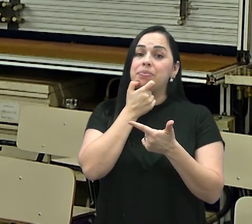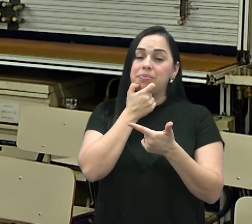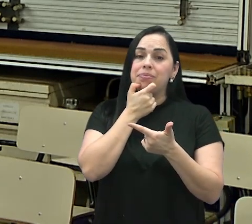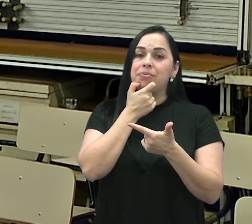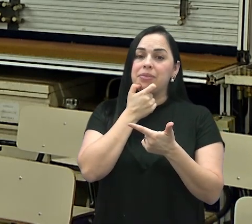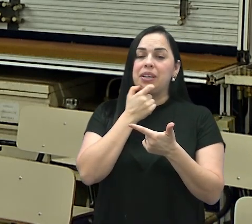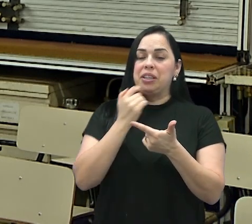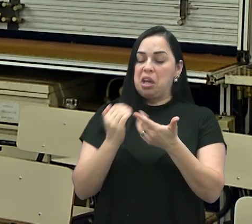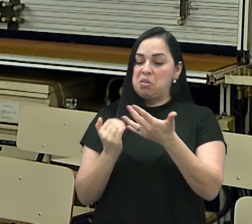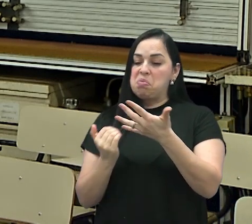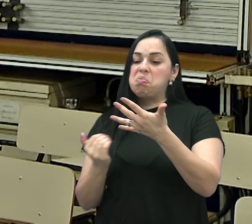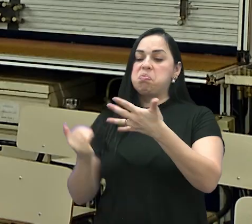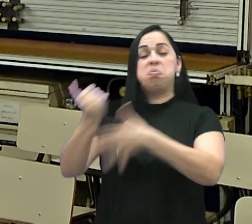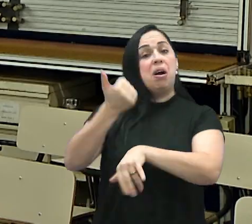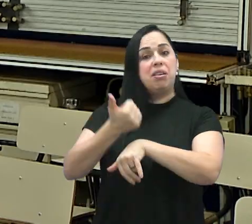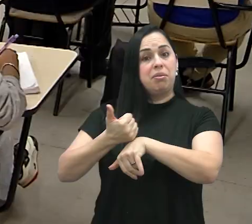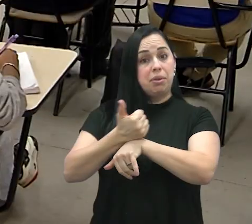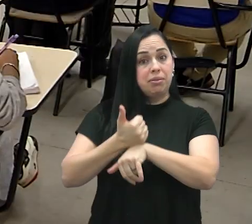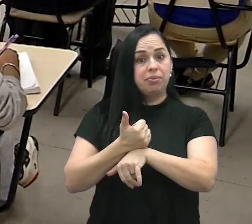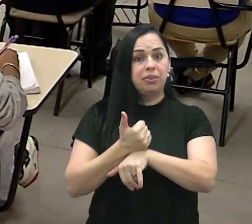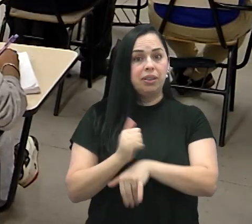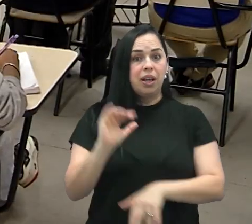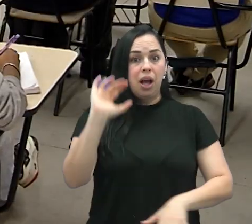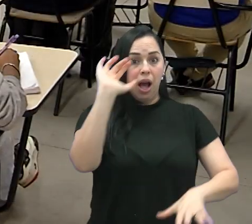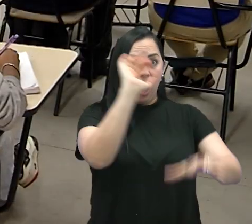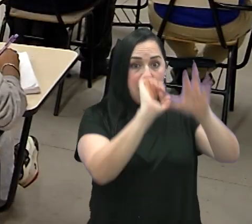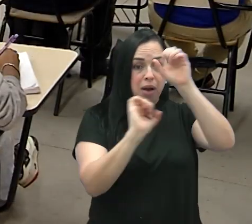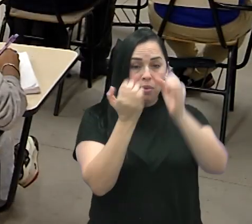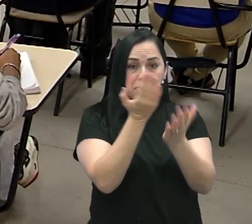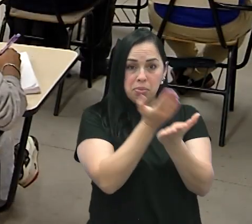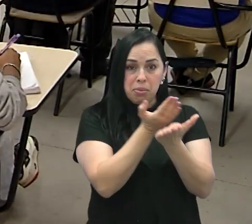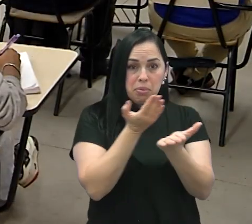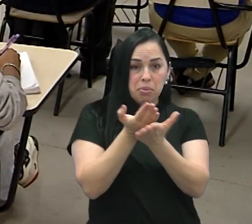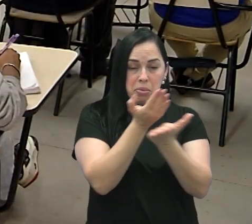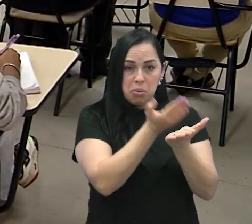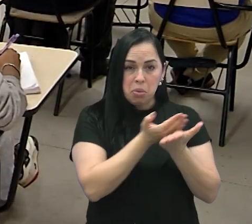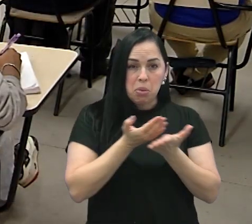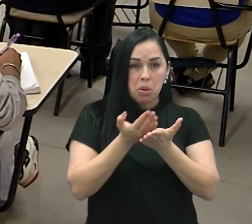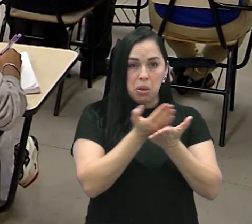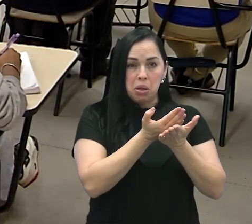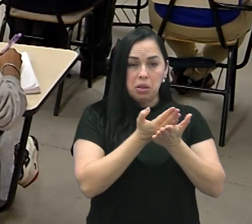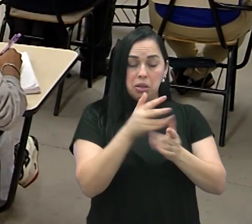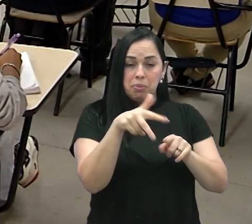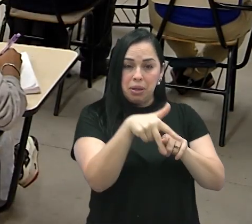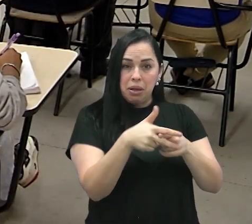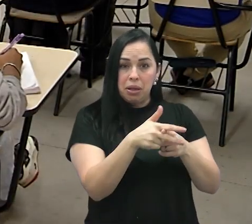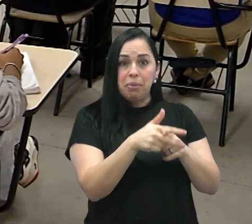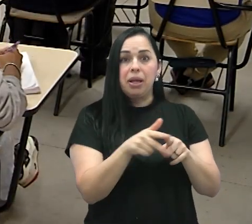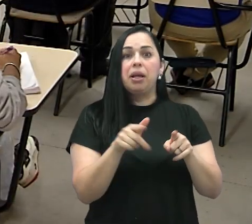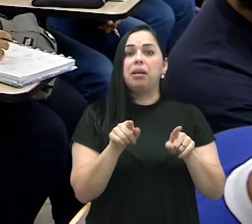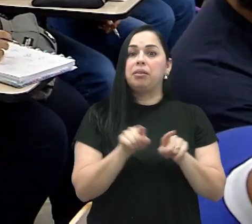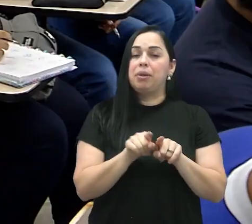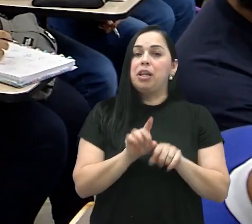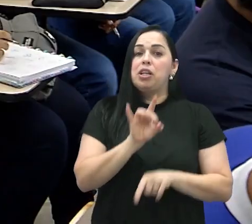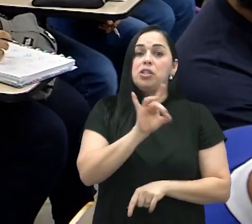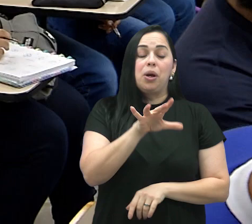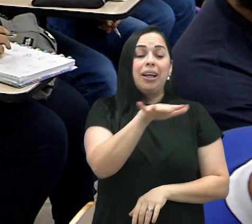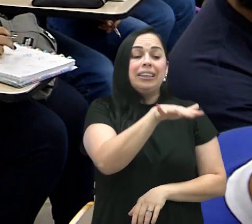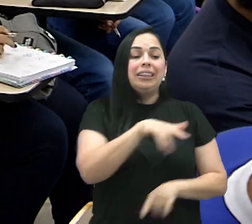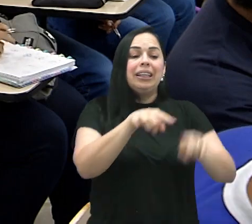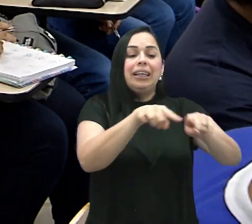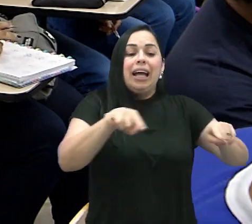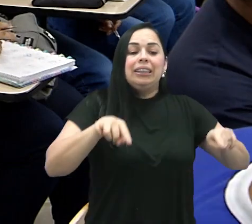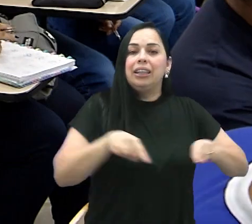chegar até o mais alto possível. Mas o aprendizado dos alunos de mecânica e outros cursos do CEPAS não vai ficar